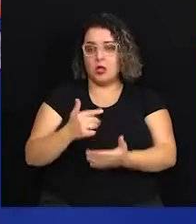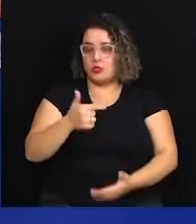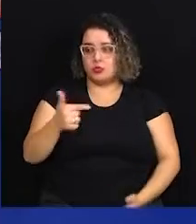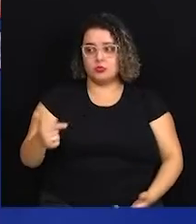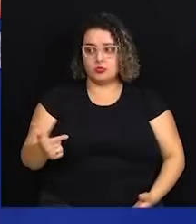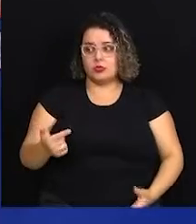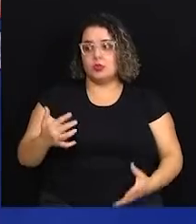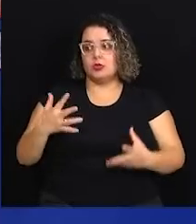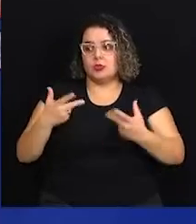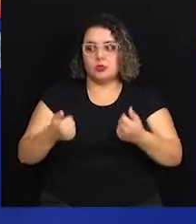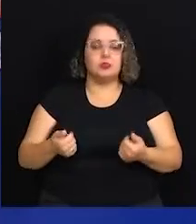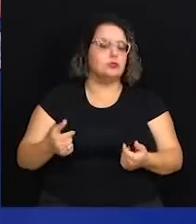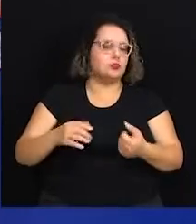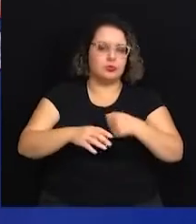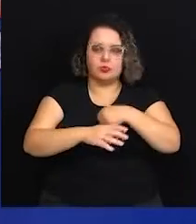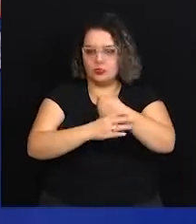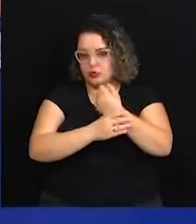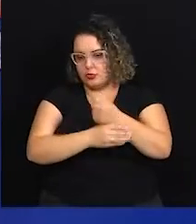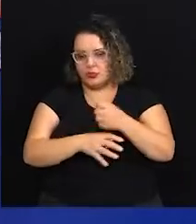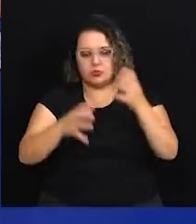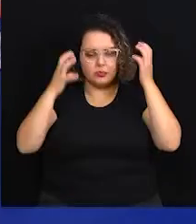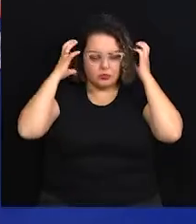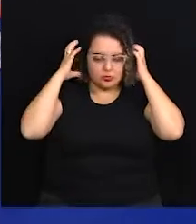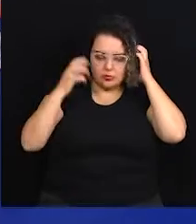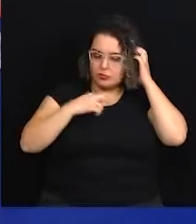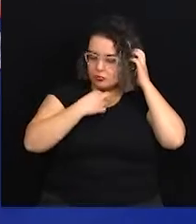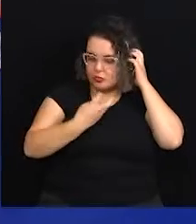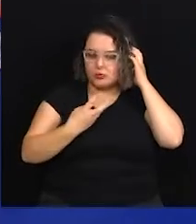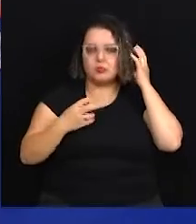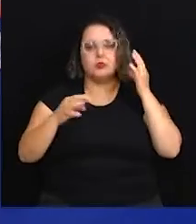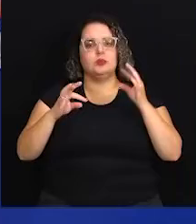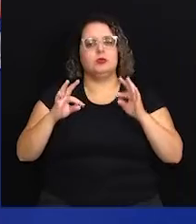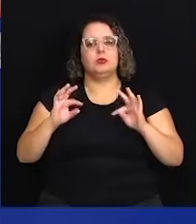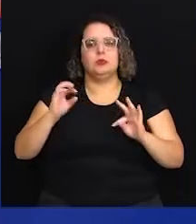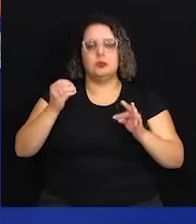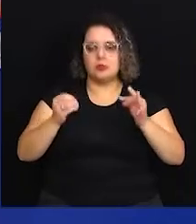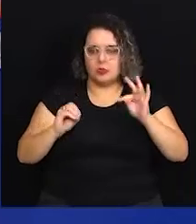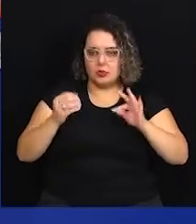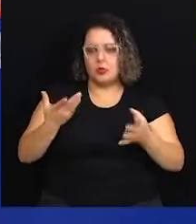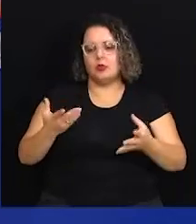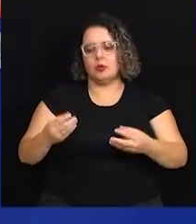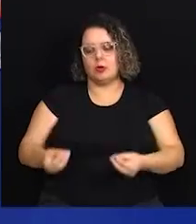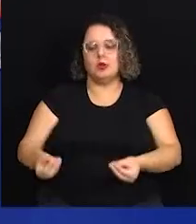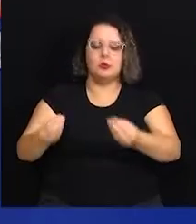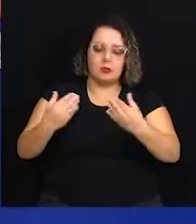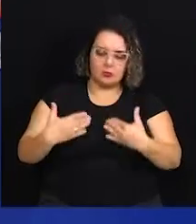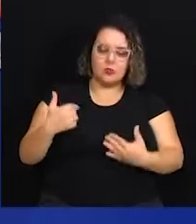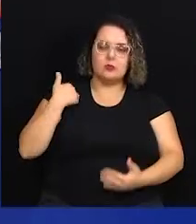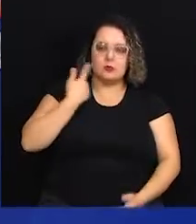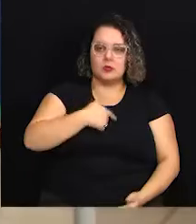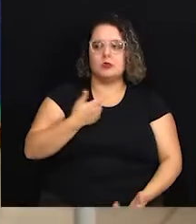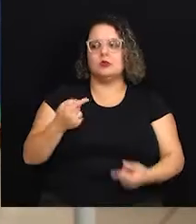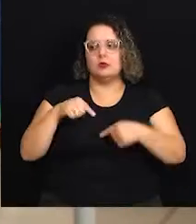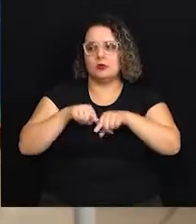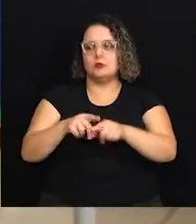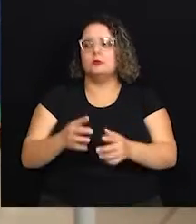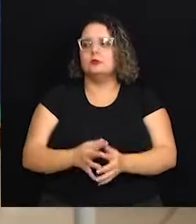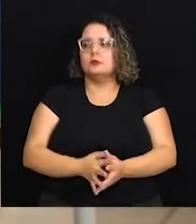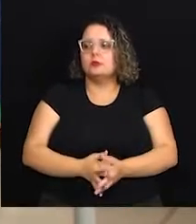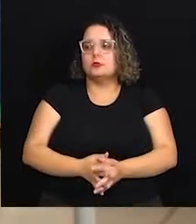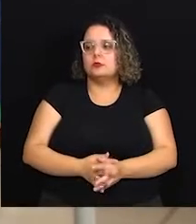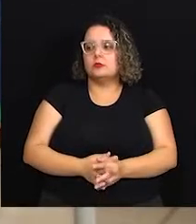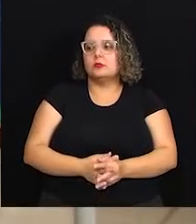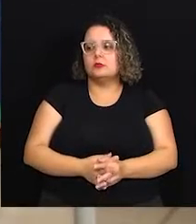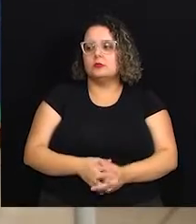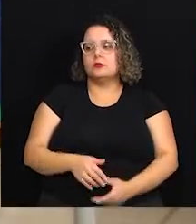recurso para oferecer de físio, de fono, né? De terapeuta ocupacional, então elas acabam encaminhando para a gente, aí a gente faz essa parceria. São um